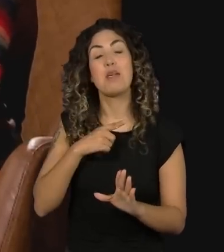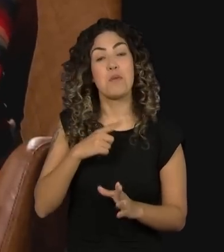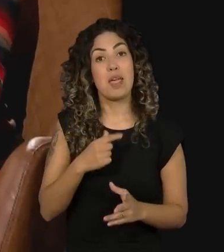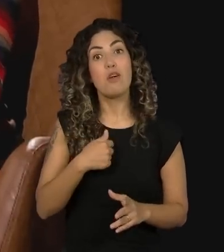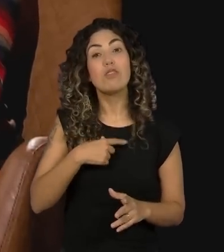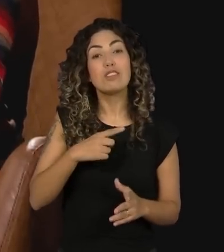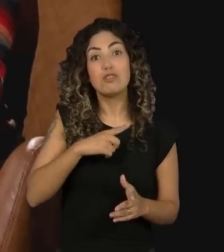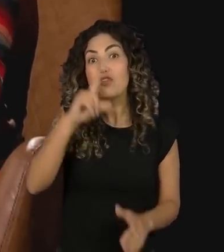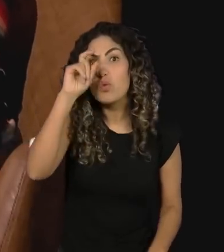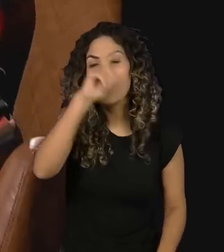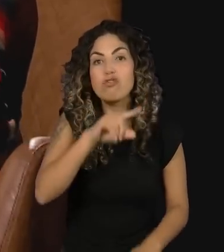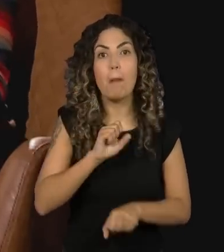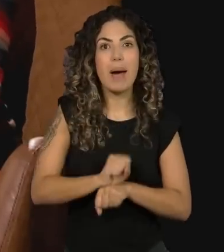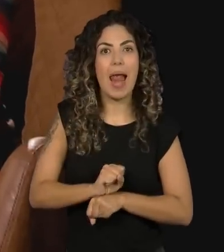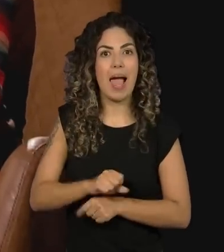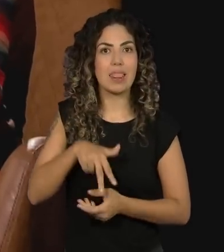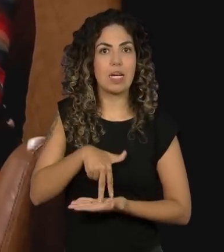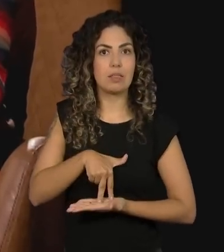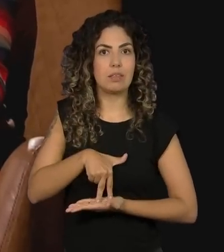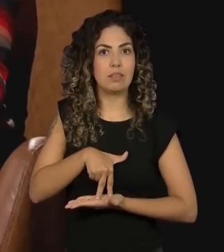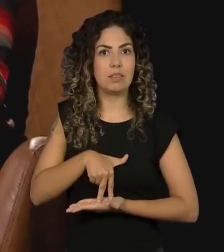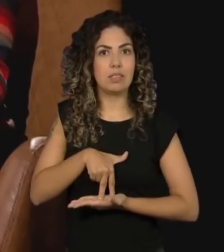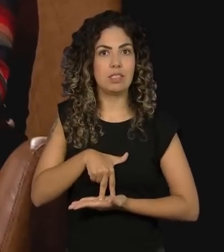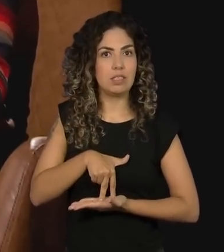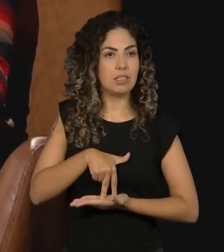de ficar quieta, imensa.